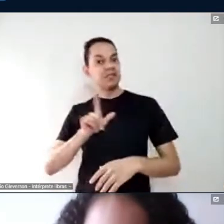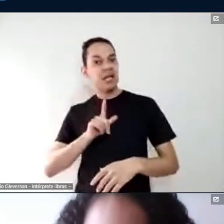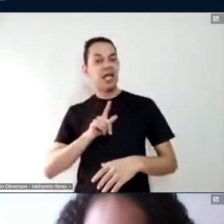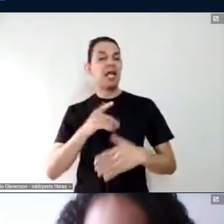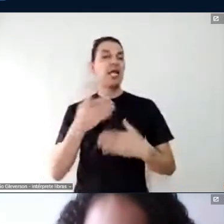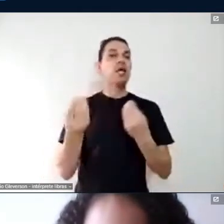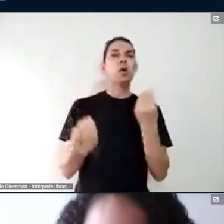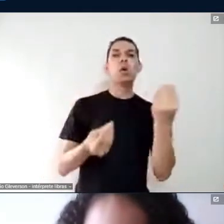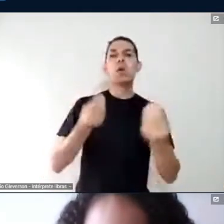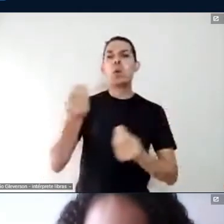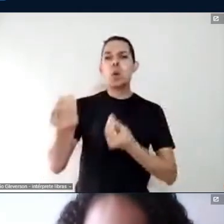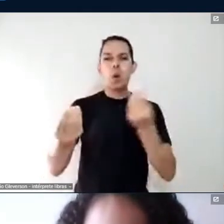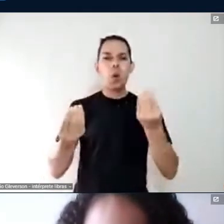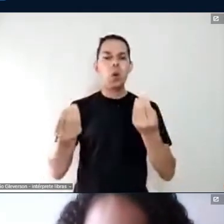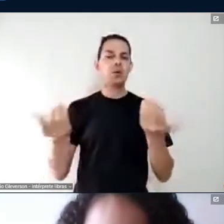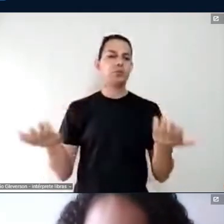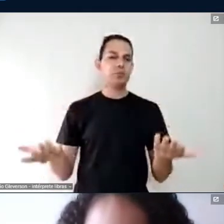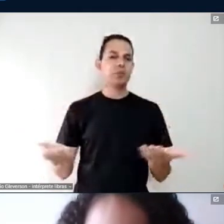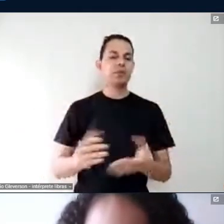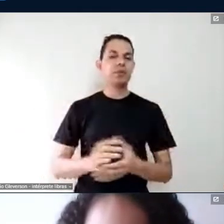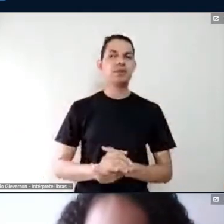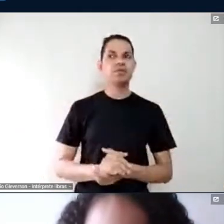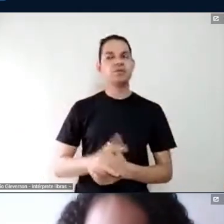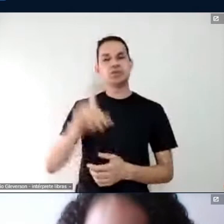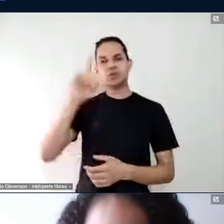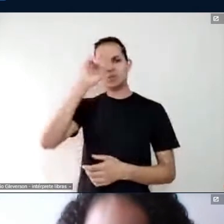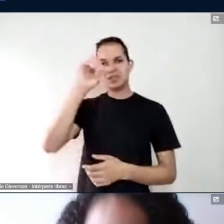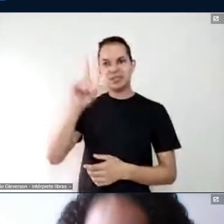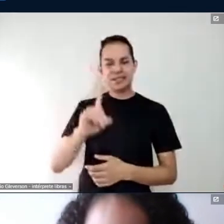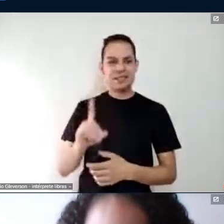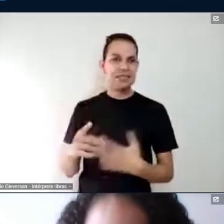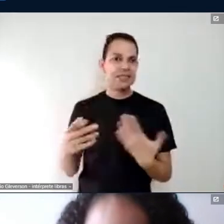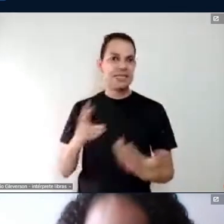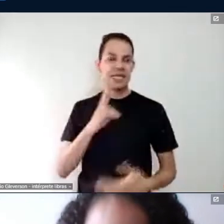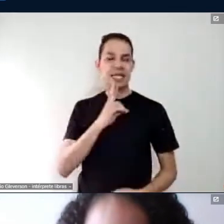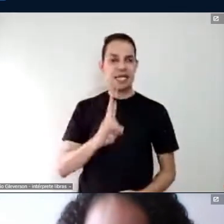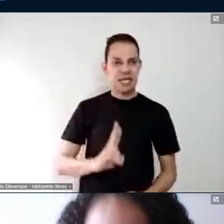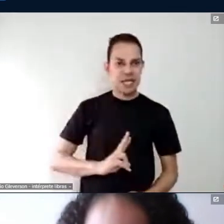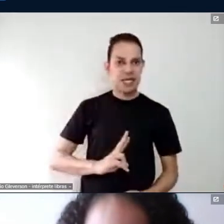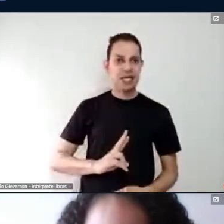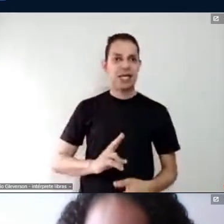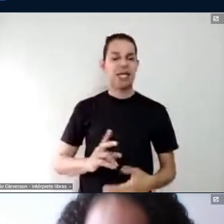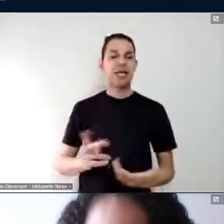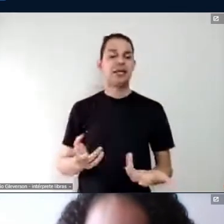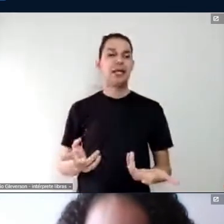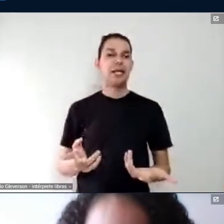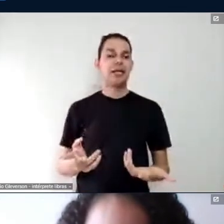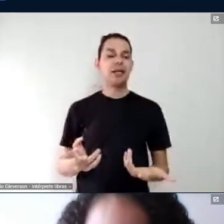ou não sei se tem mais retorno que uma recomendação à própria